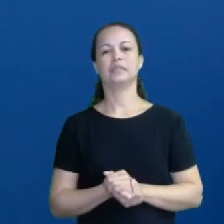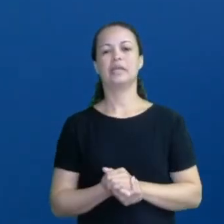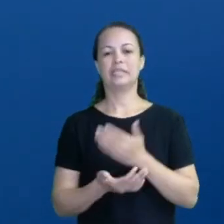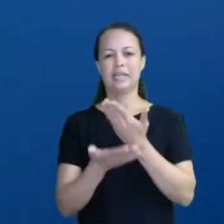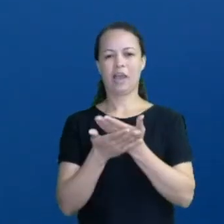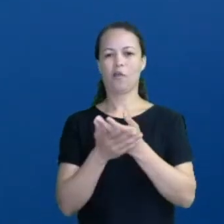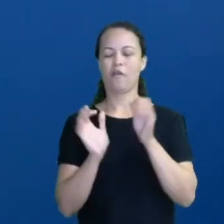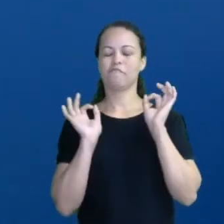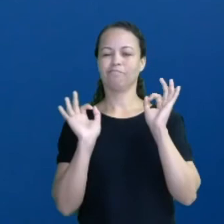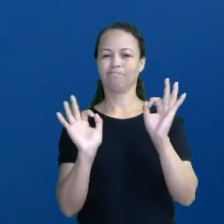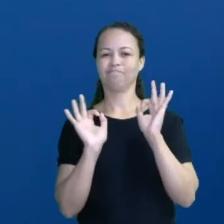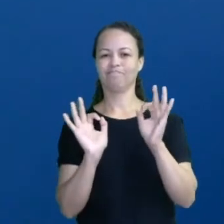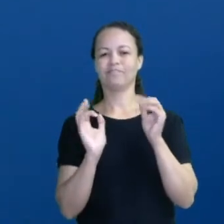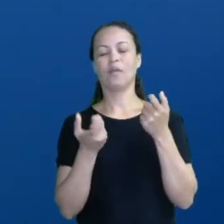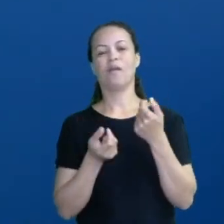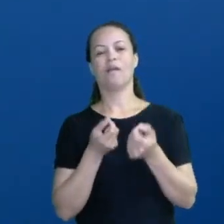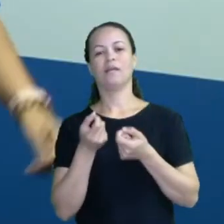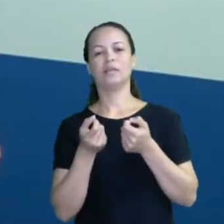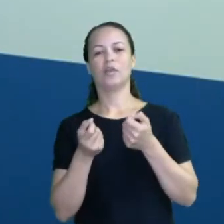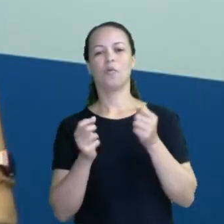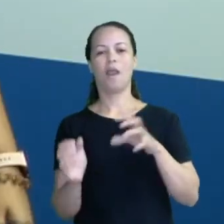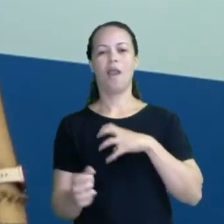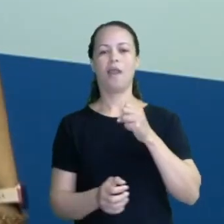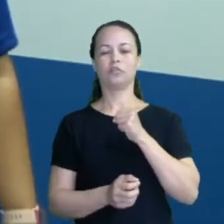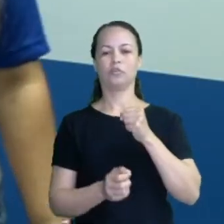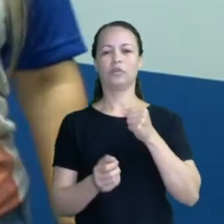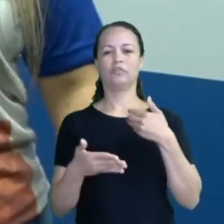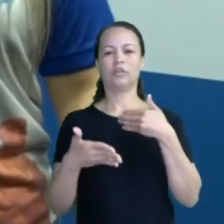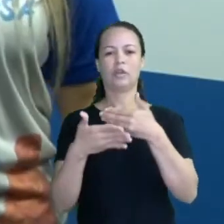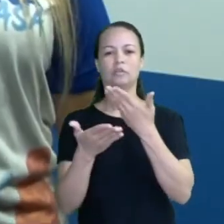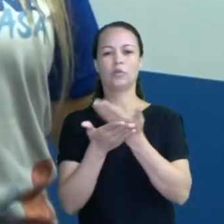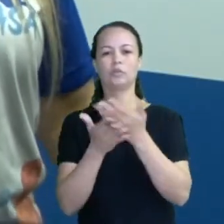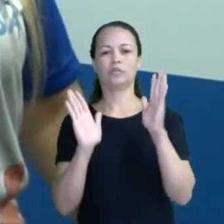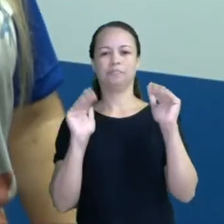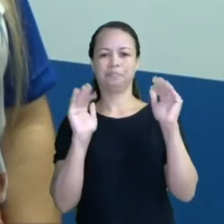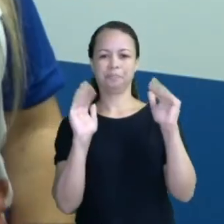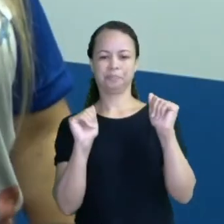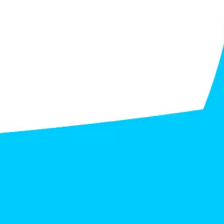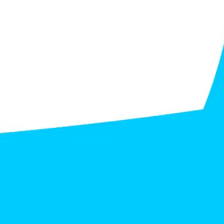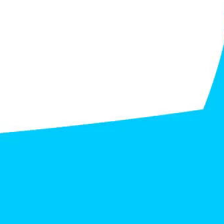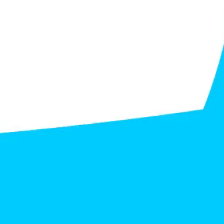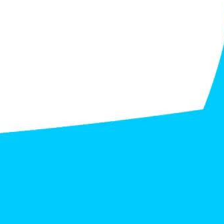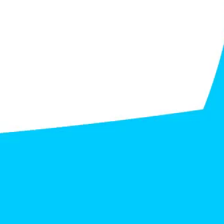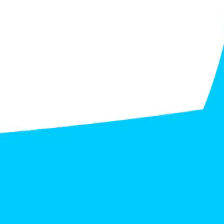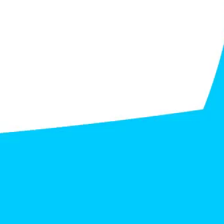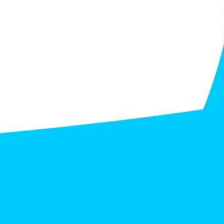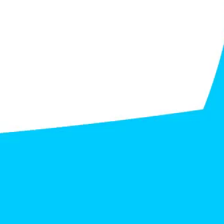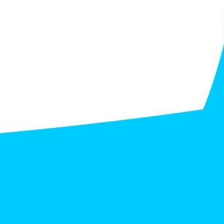ótima, não foi? Eu também adorei ficar com vocês. A gente se encontra na próxima aula. Tchau, tchau!